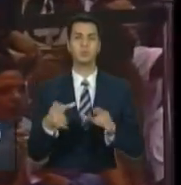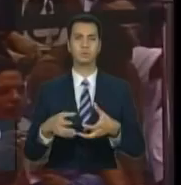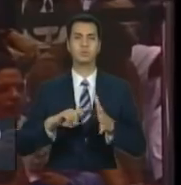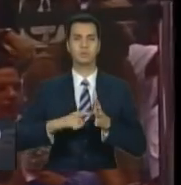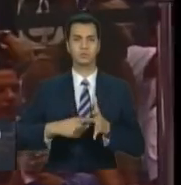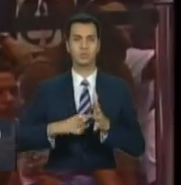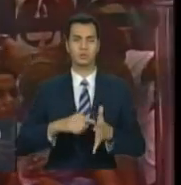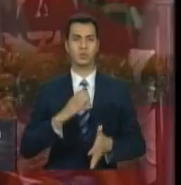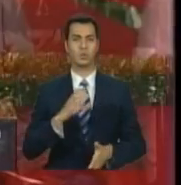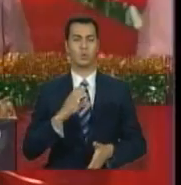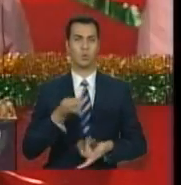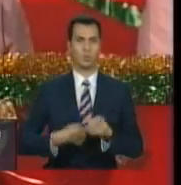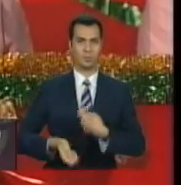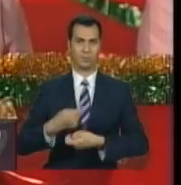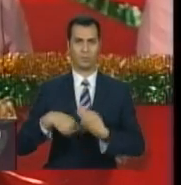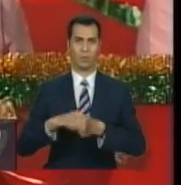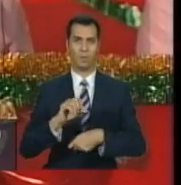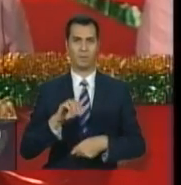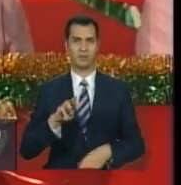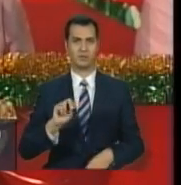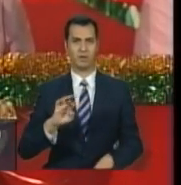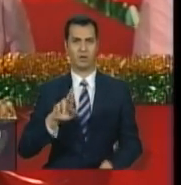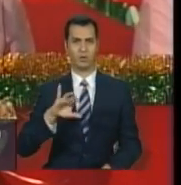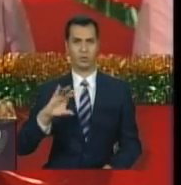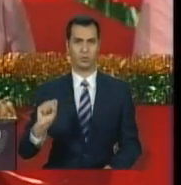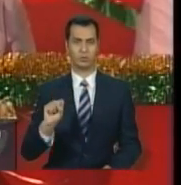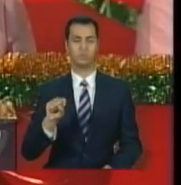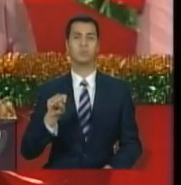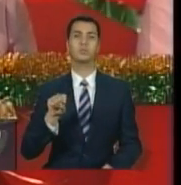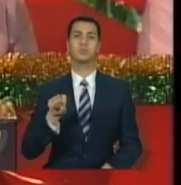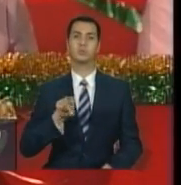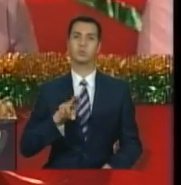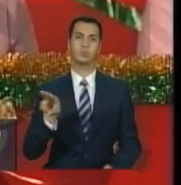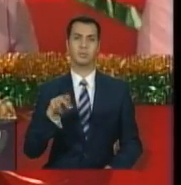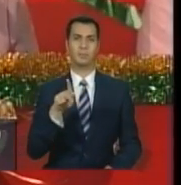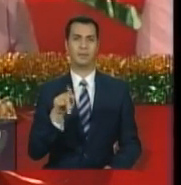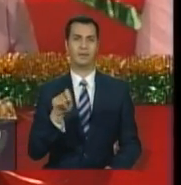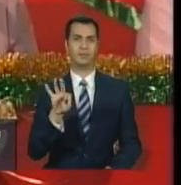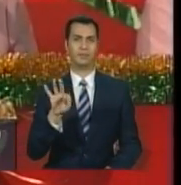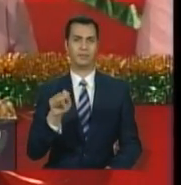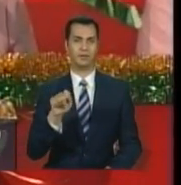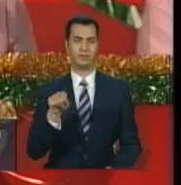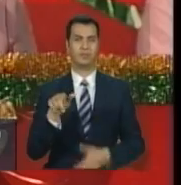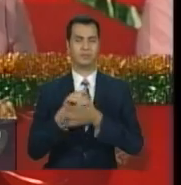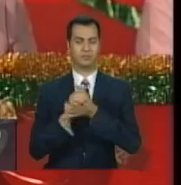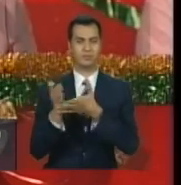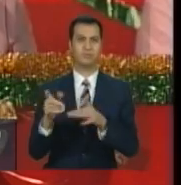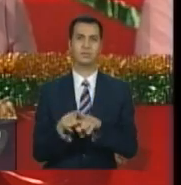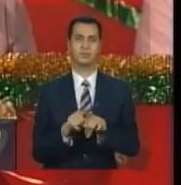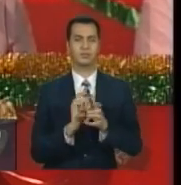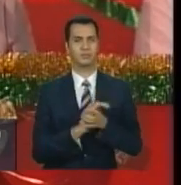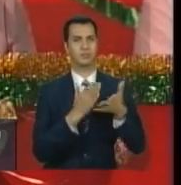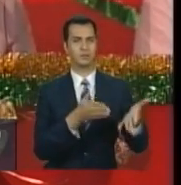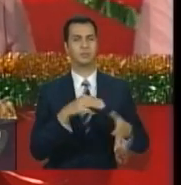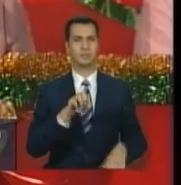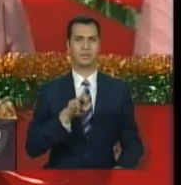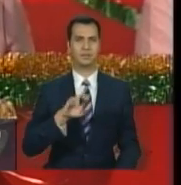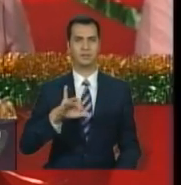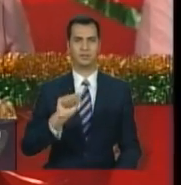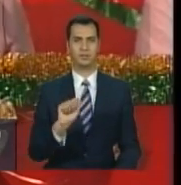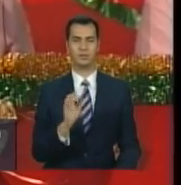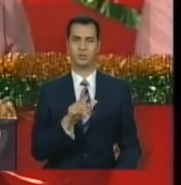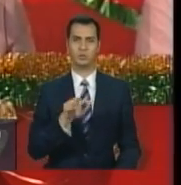Comerciários, o Ricardo Patar. Queria cumprimentar também a Maria Lúcia Santos